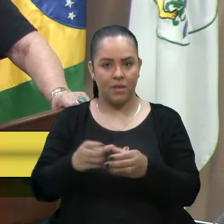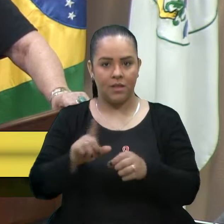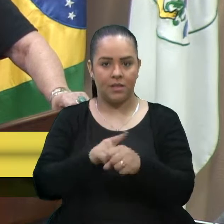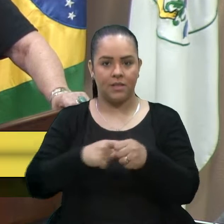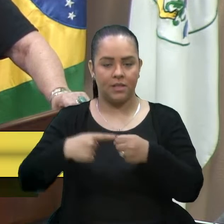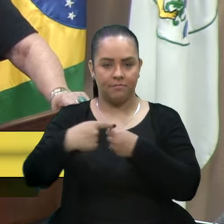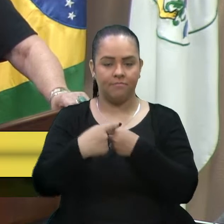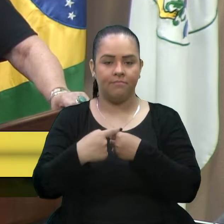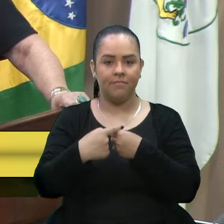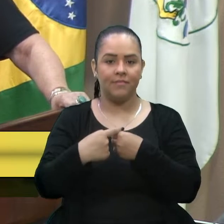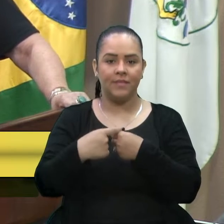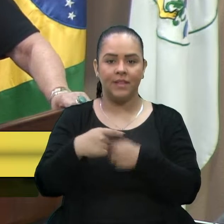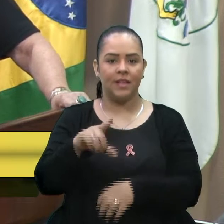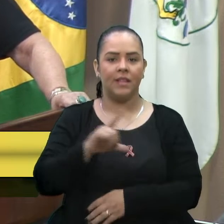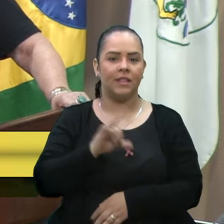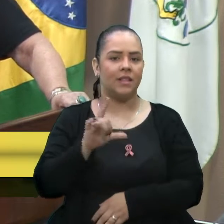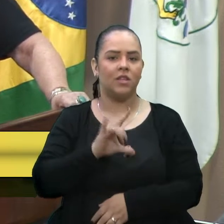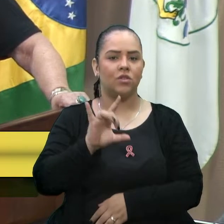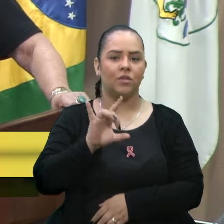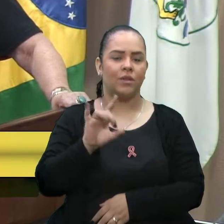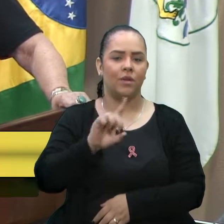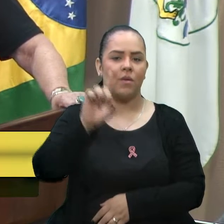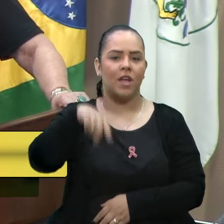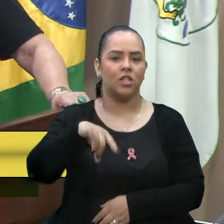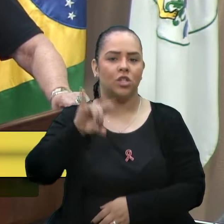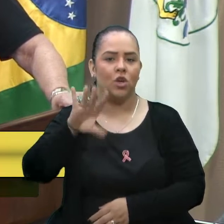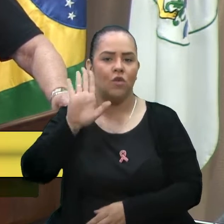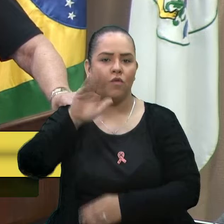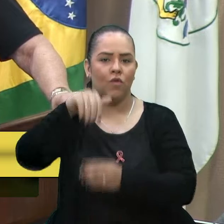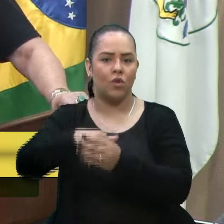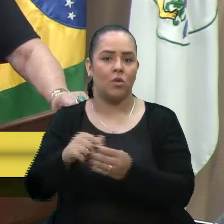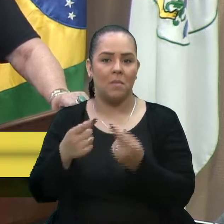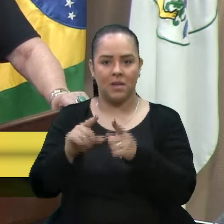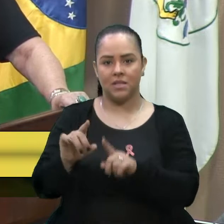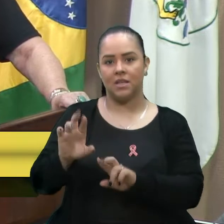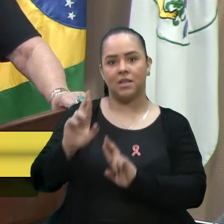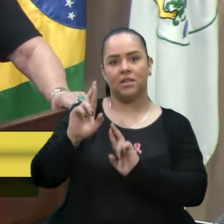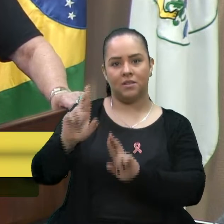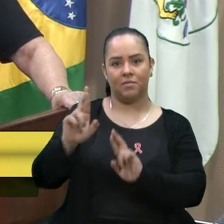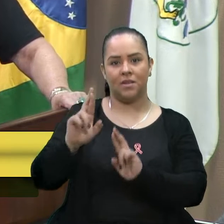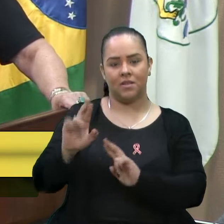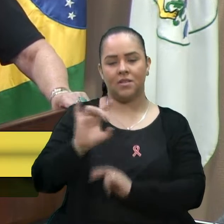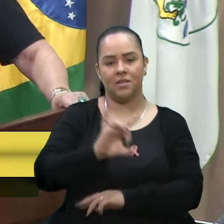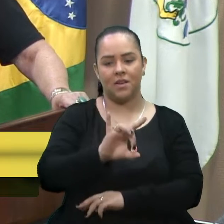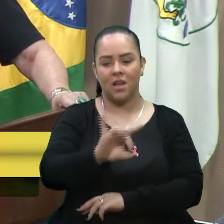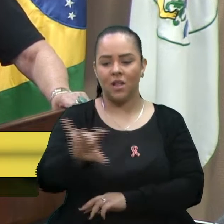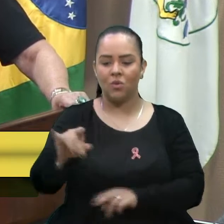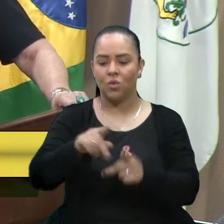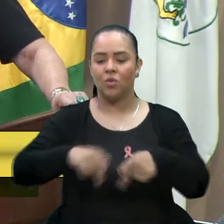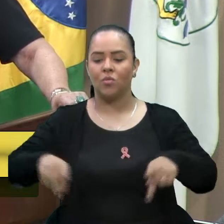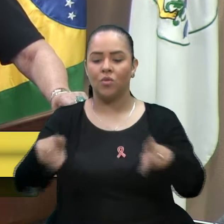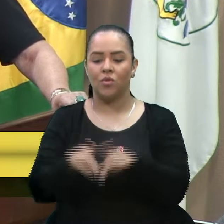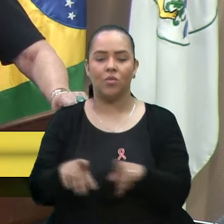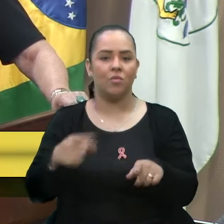depositou não seus votos, mas o seu crédito de esperança. não para que radicalizassem e impedissem o